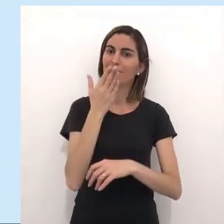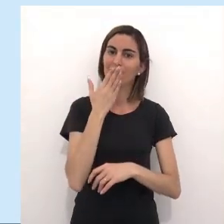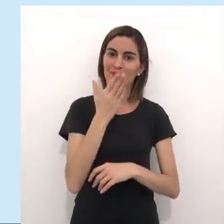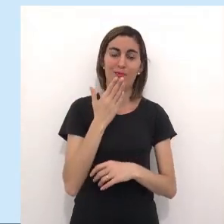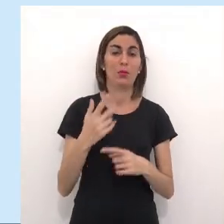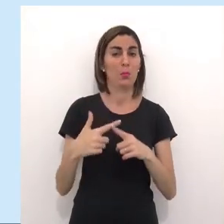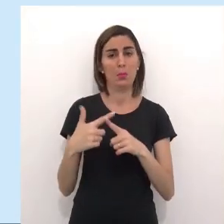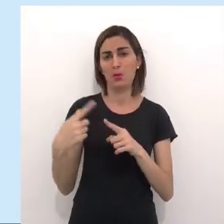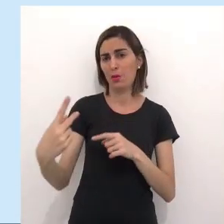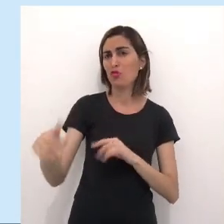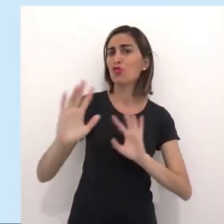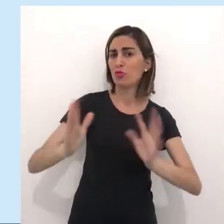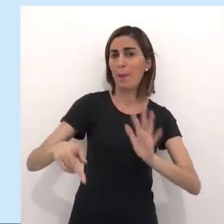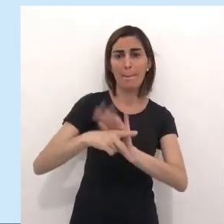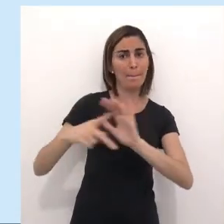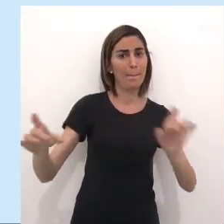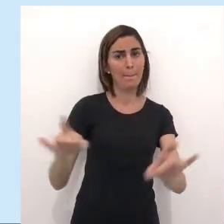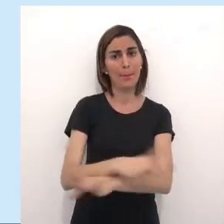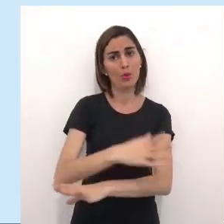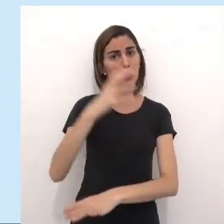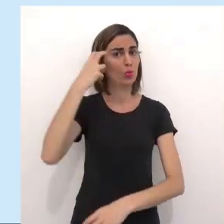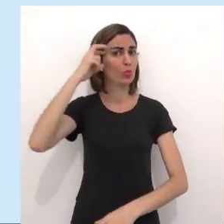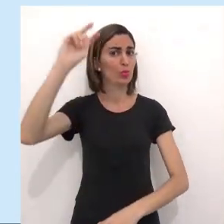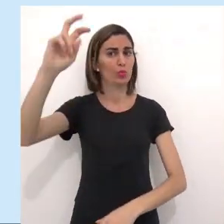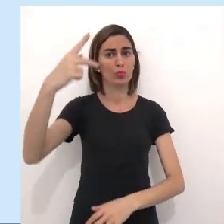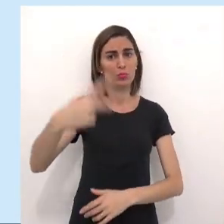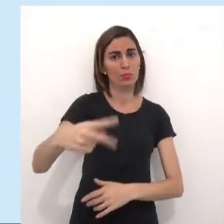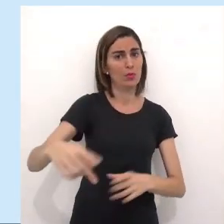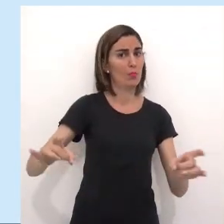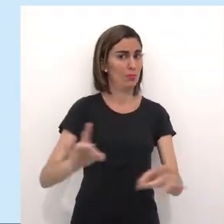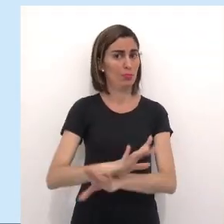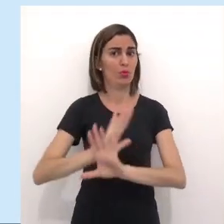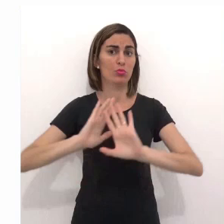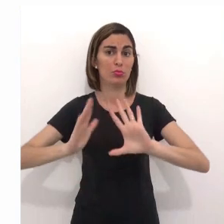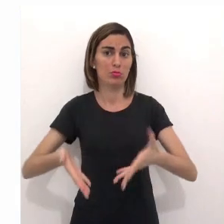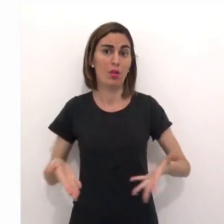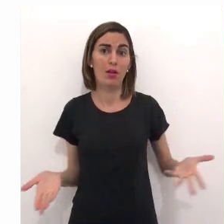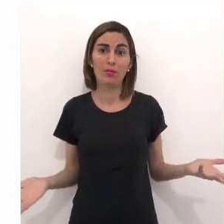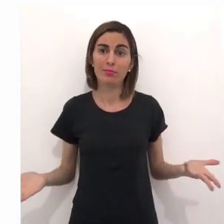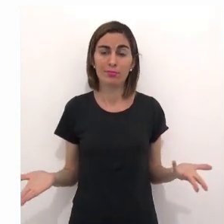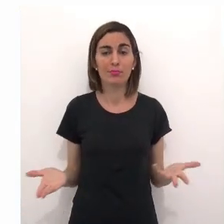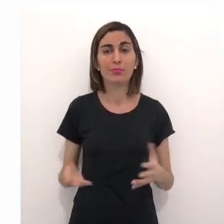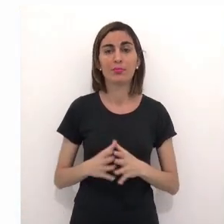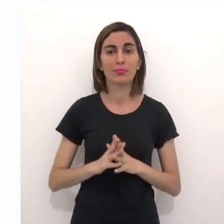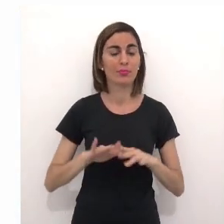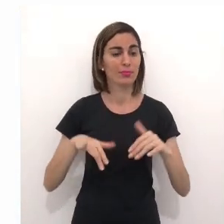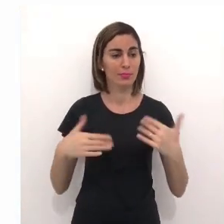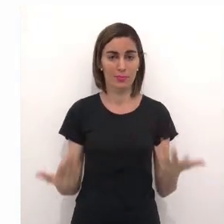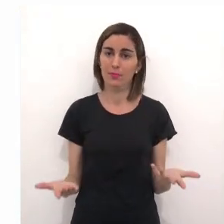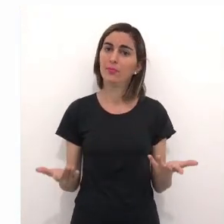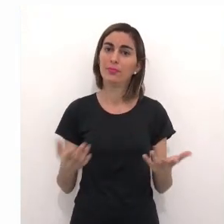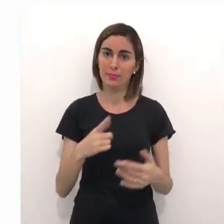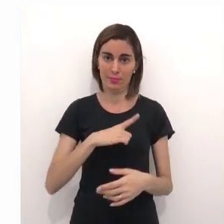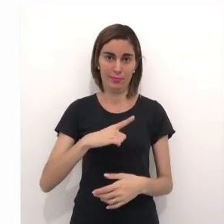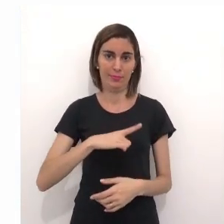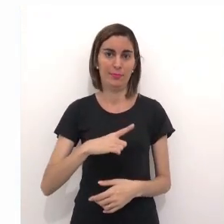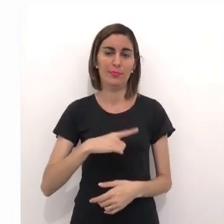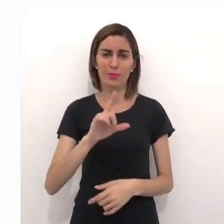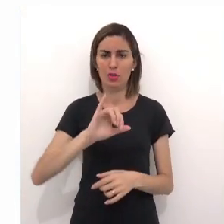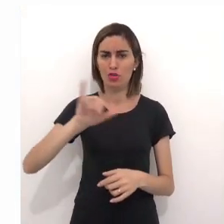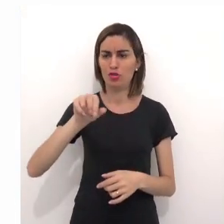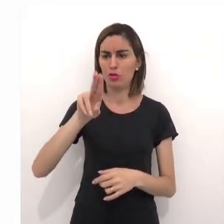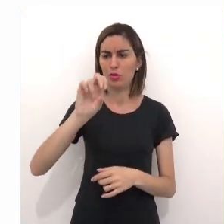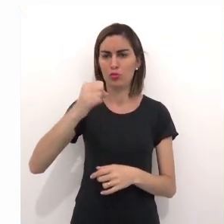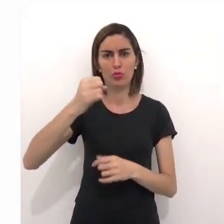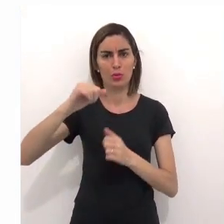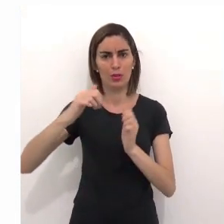os nativos já tinham a sua cultura. Isso, já tinham a sua cultura. Então, aí vocês vão ter. O fato é que os